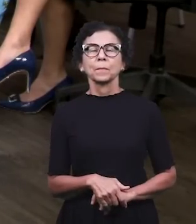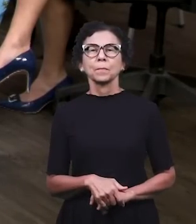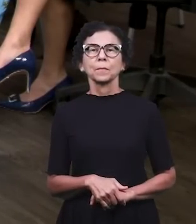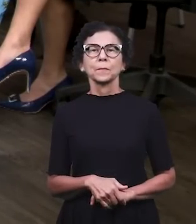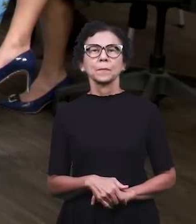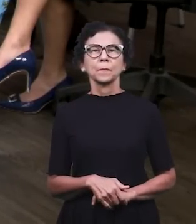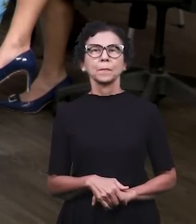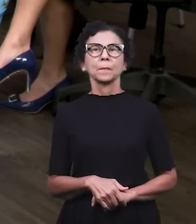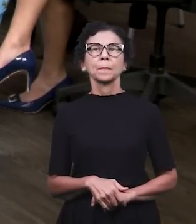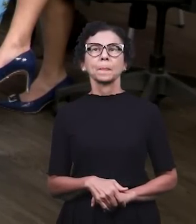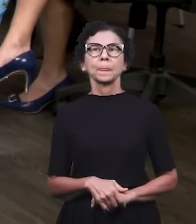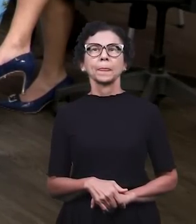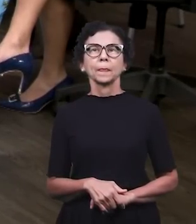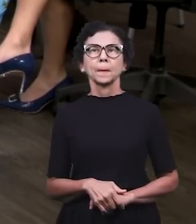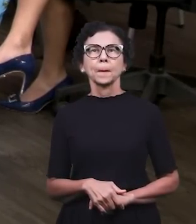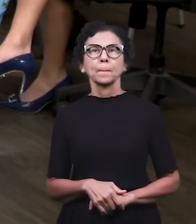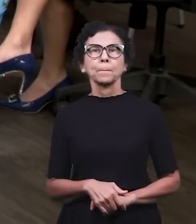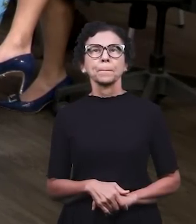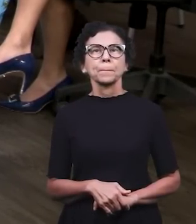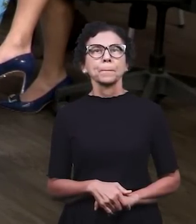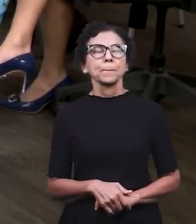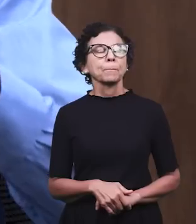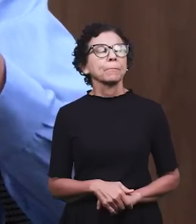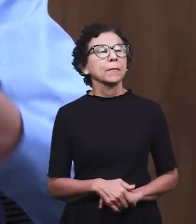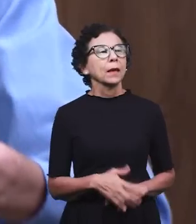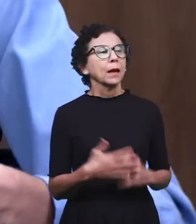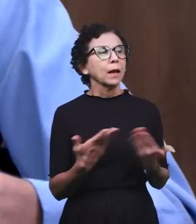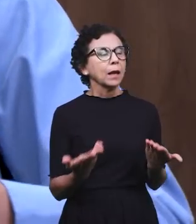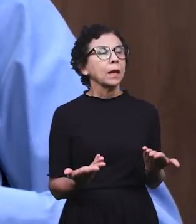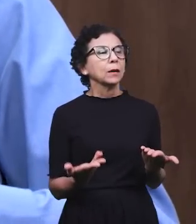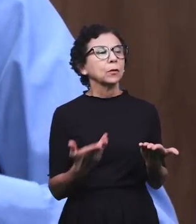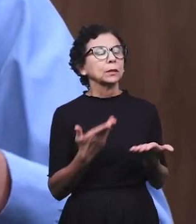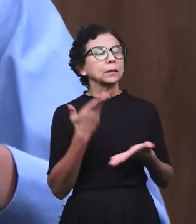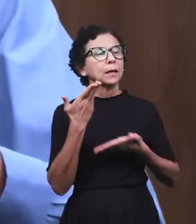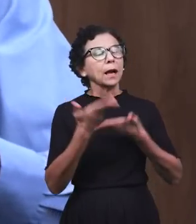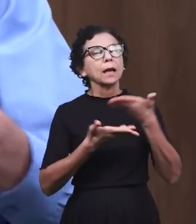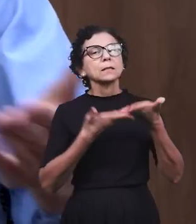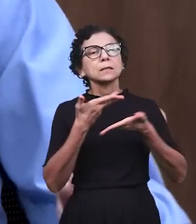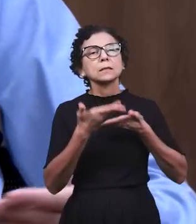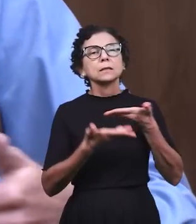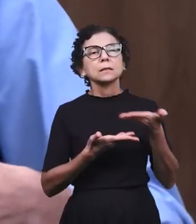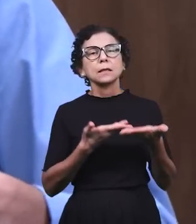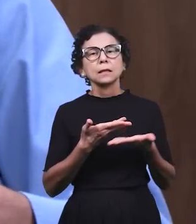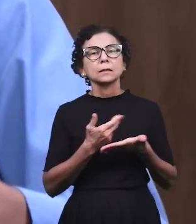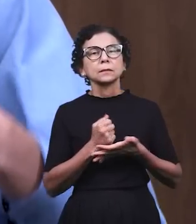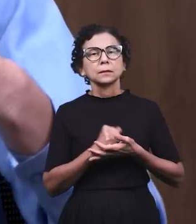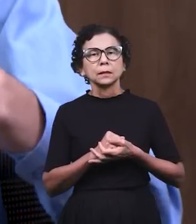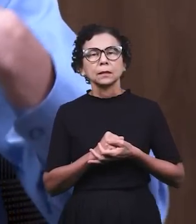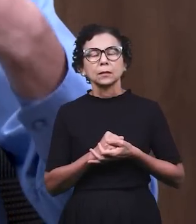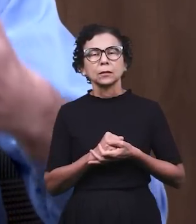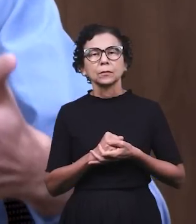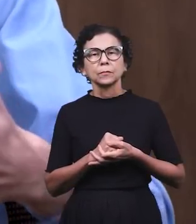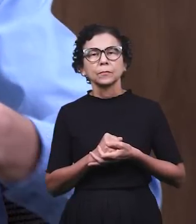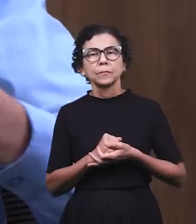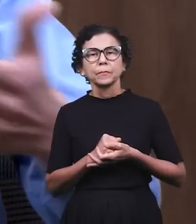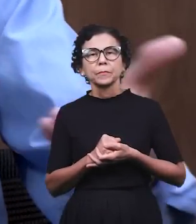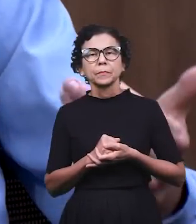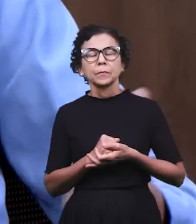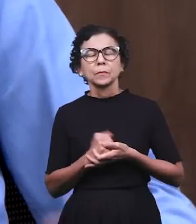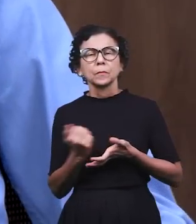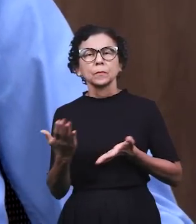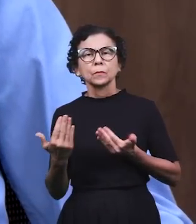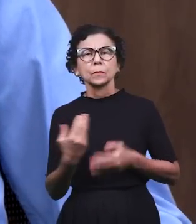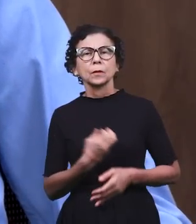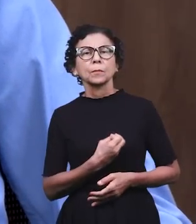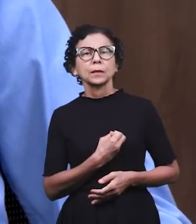Agora sobre assistência. Qual é a orientação do Senhor sobre a assistência e como os jovens podem